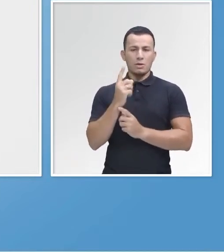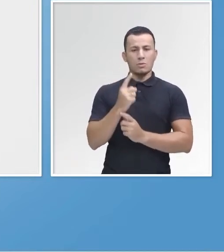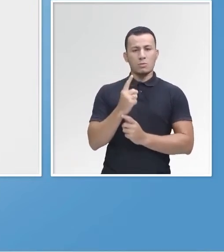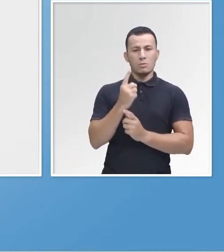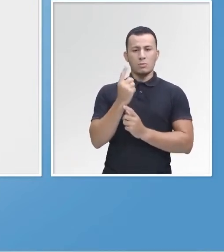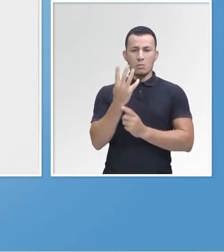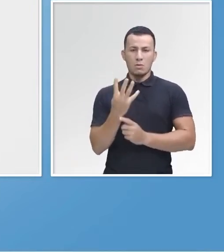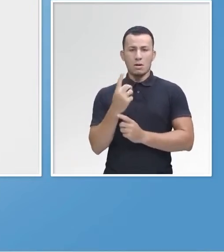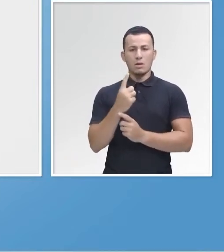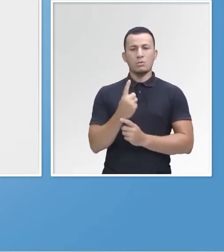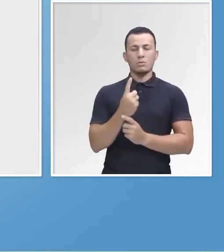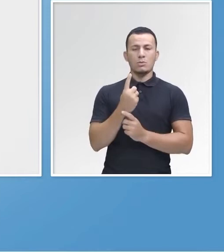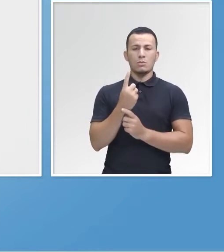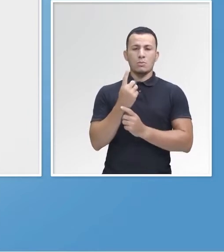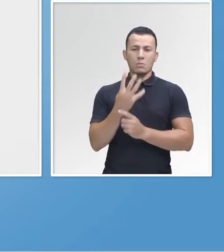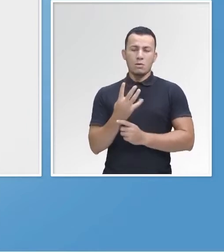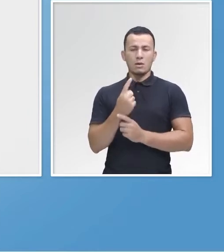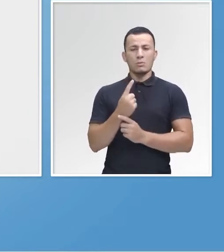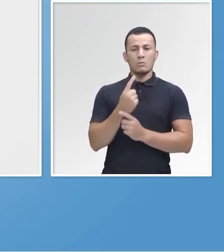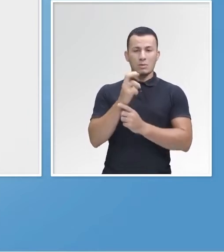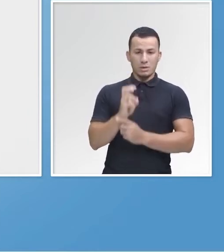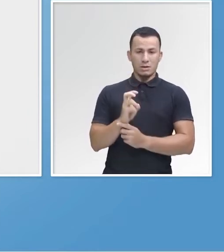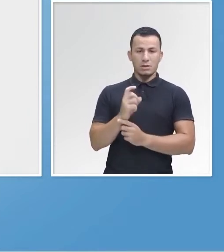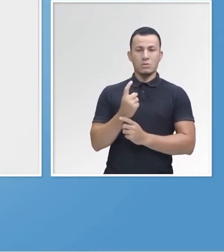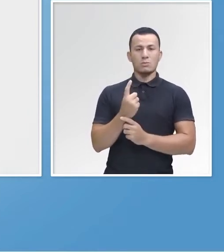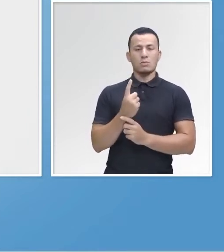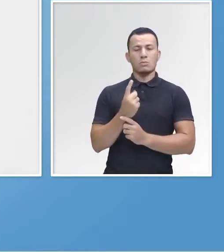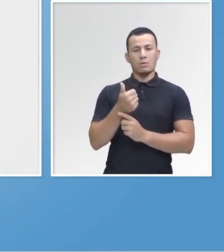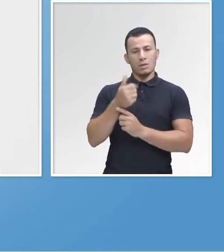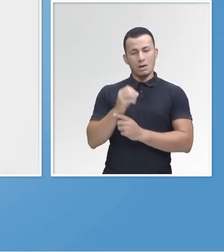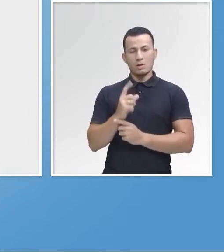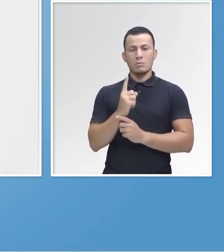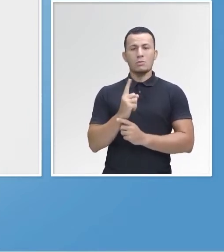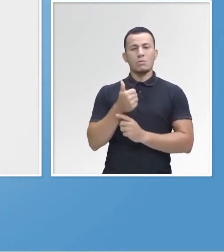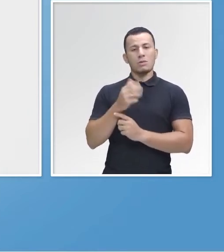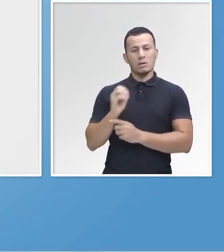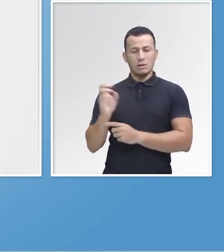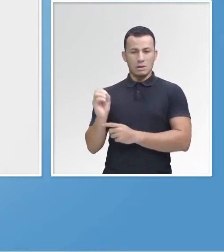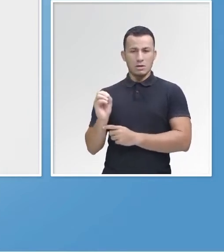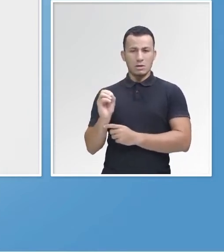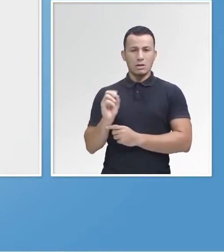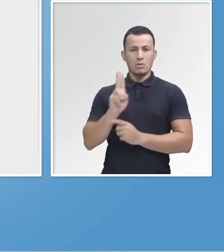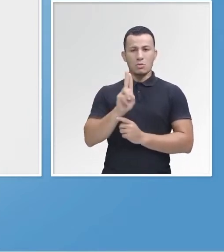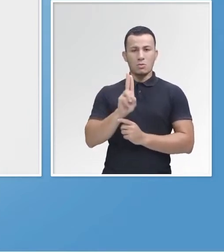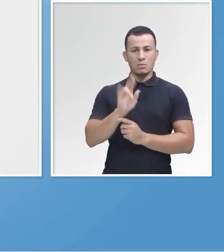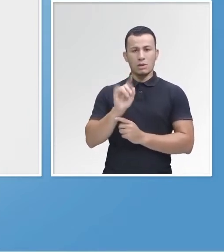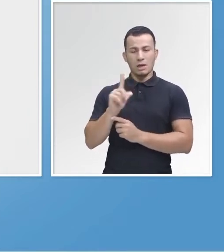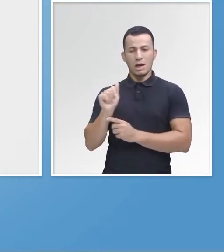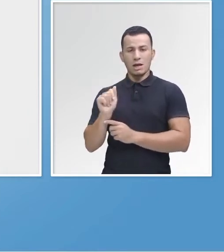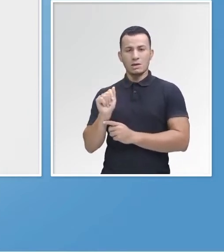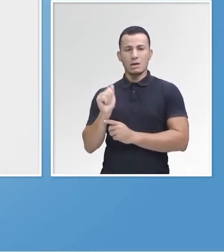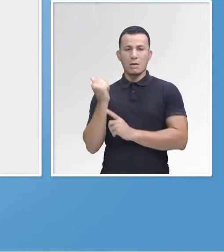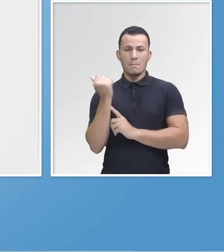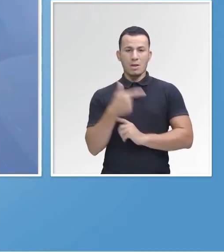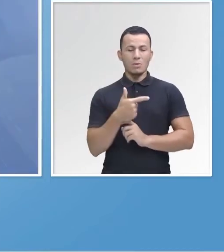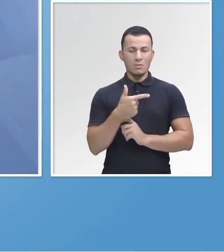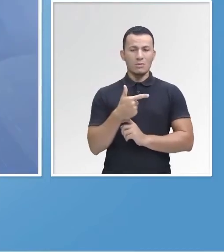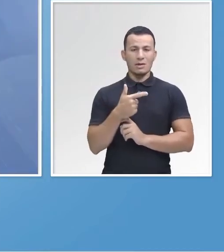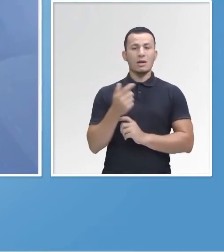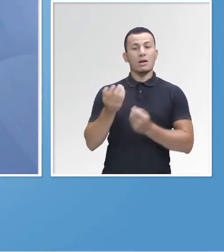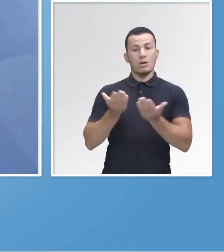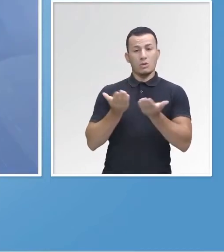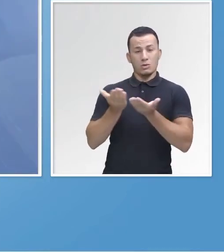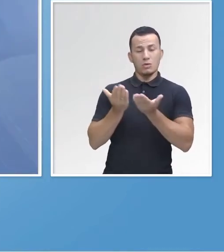décimo centésimo como unidade de medida menores do que uma unidade utilizando a reta numérica como